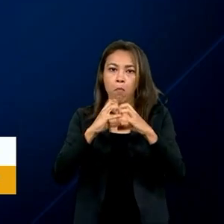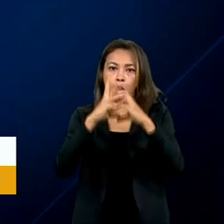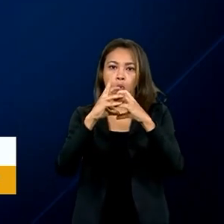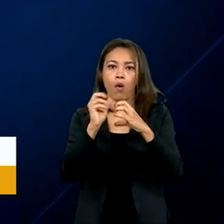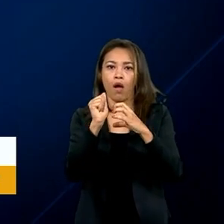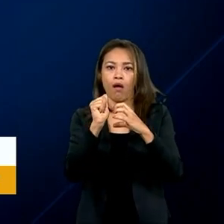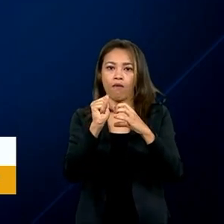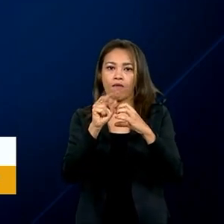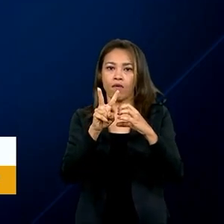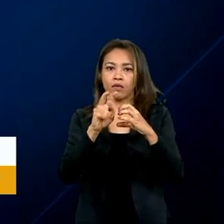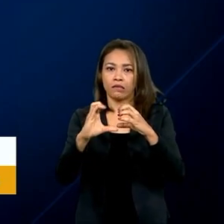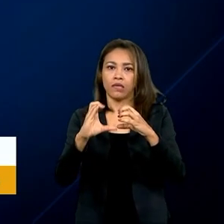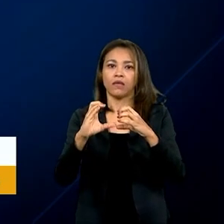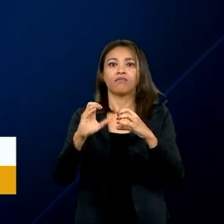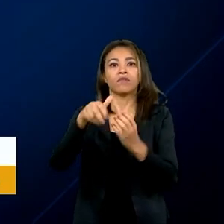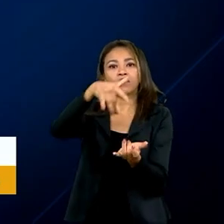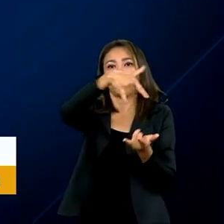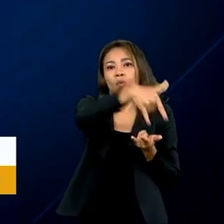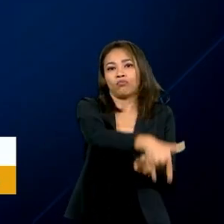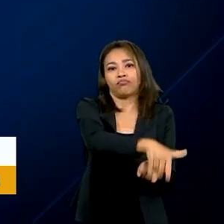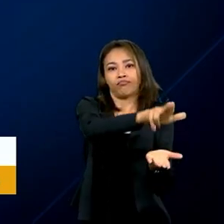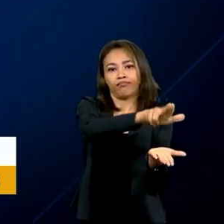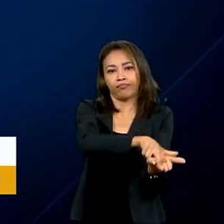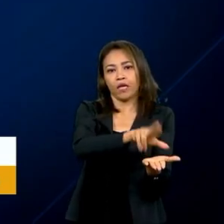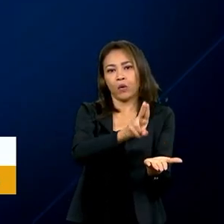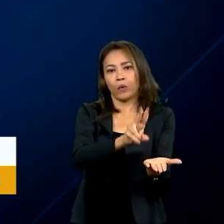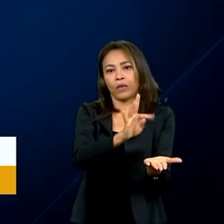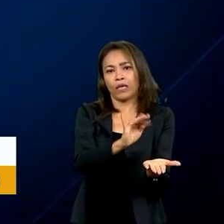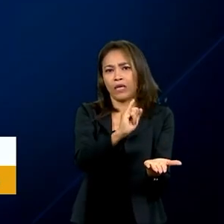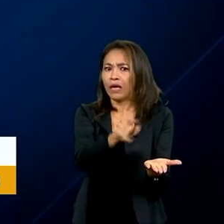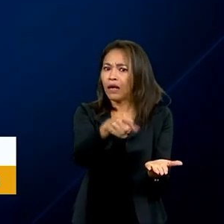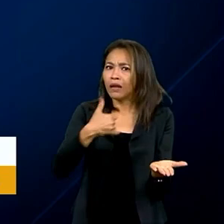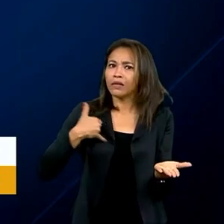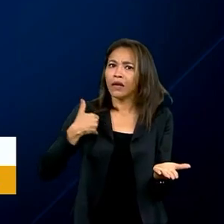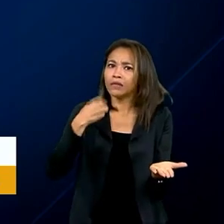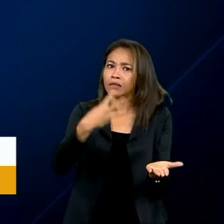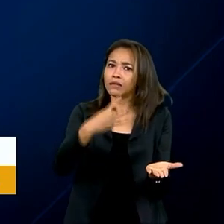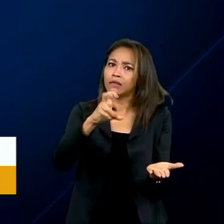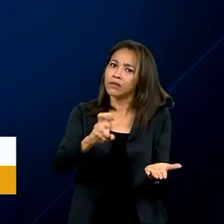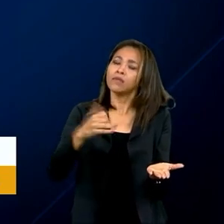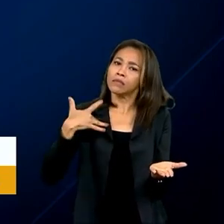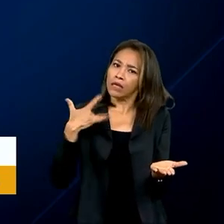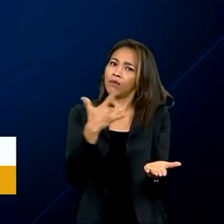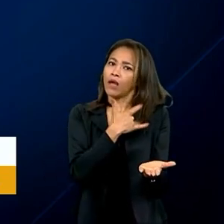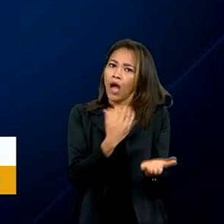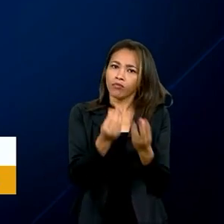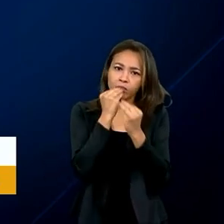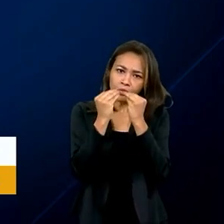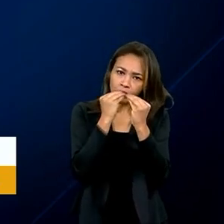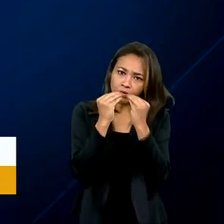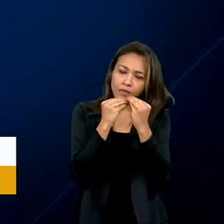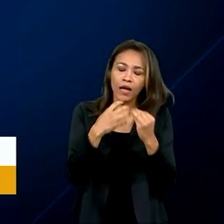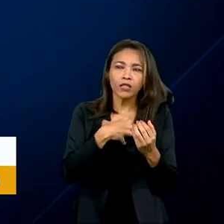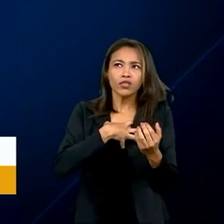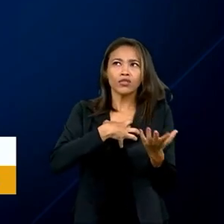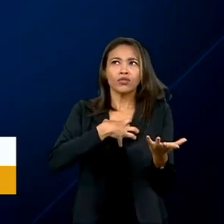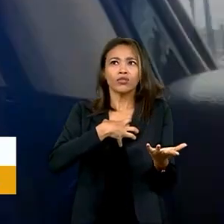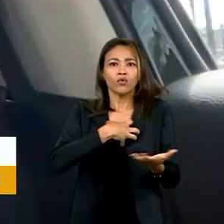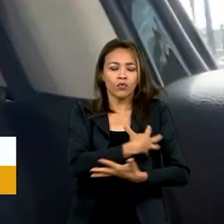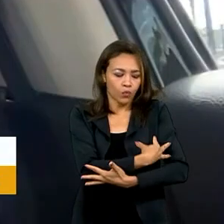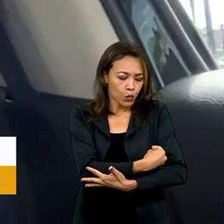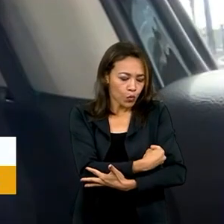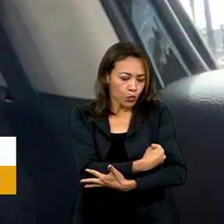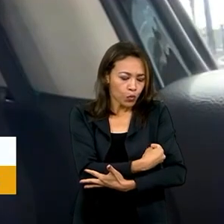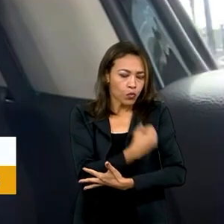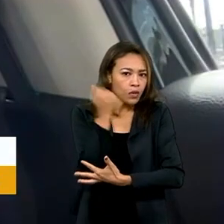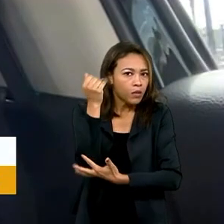na UTI. Com 34 anos e hábitos saudáveis, ela sentiu sintomas quando foi amamentar a filha durante a noite.